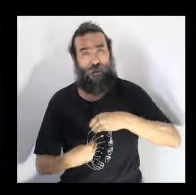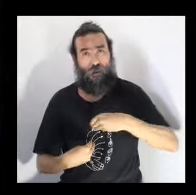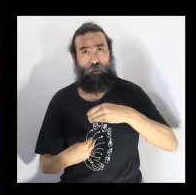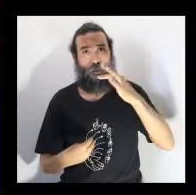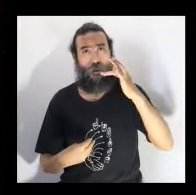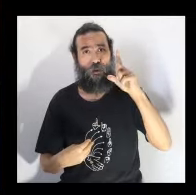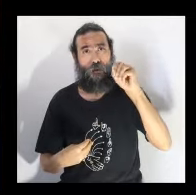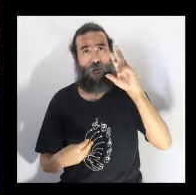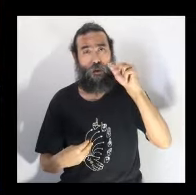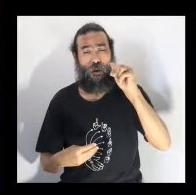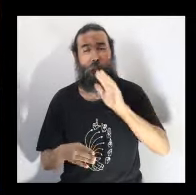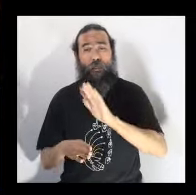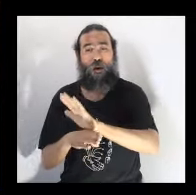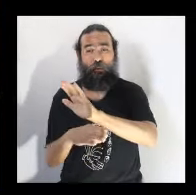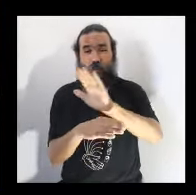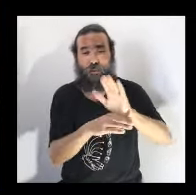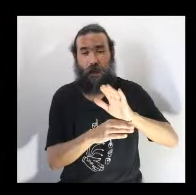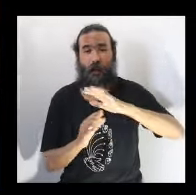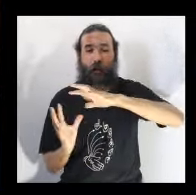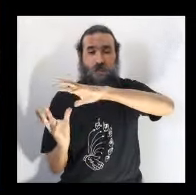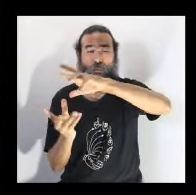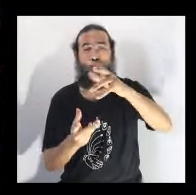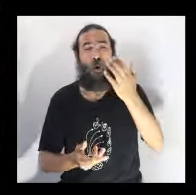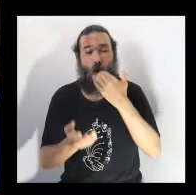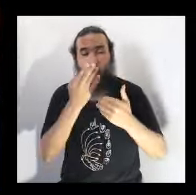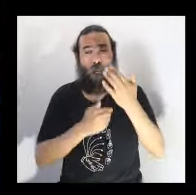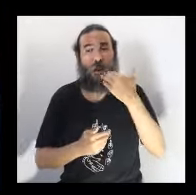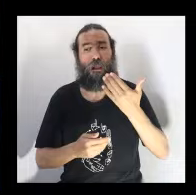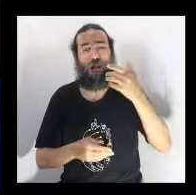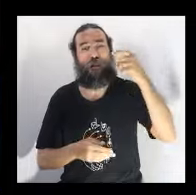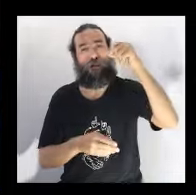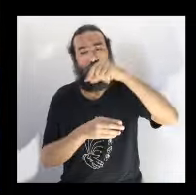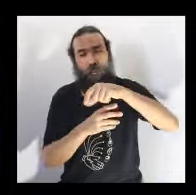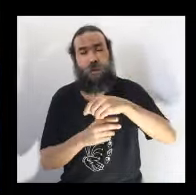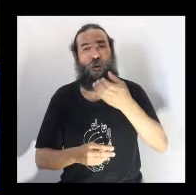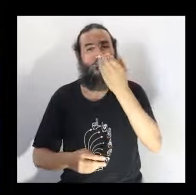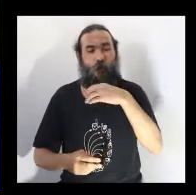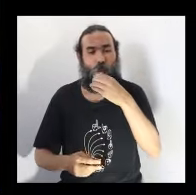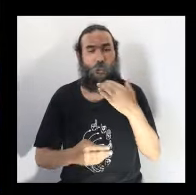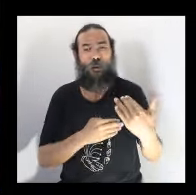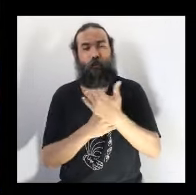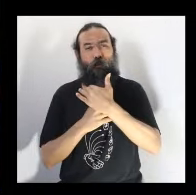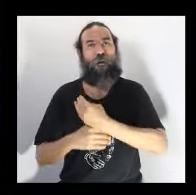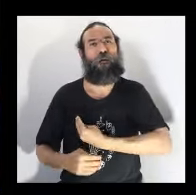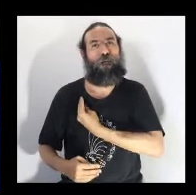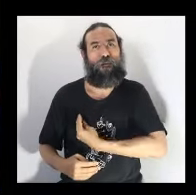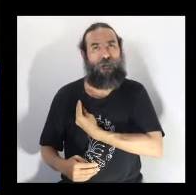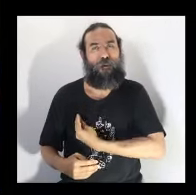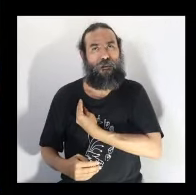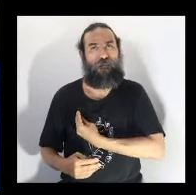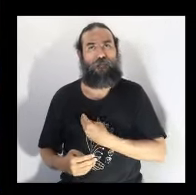ônibus ocorrer no tratamento dos males e também para comer todas as ervas sementes e frutos para viver